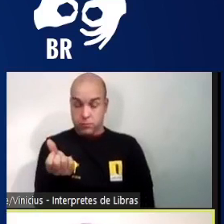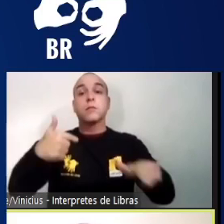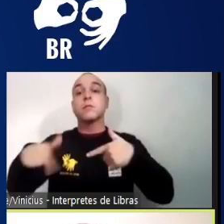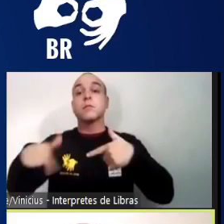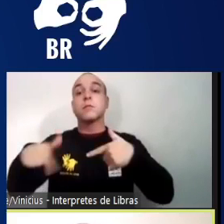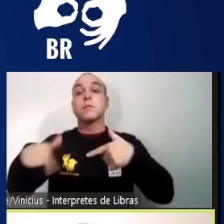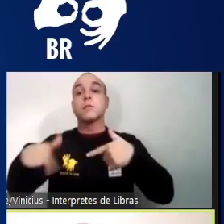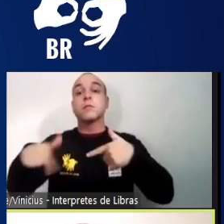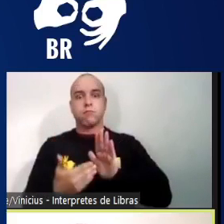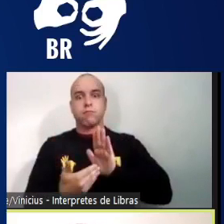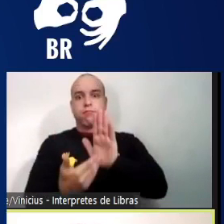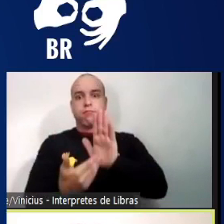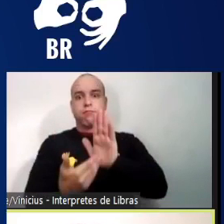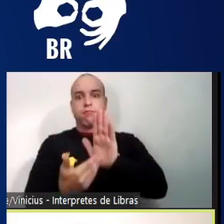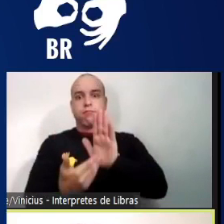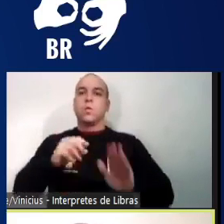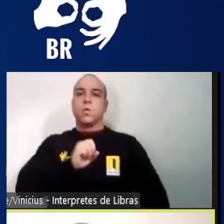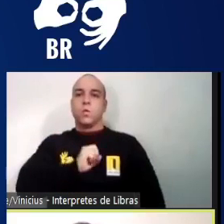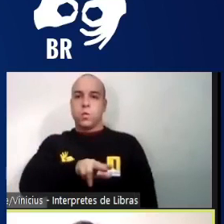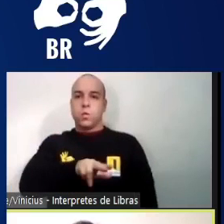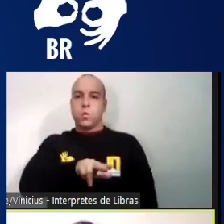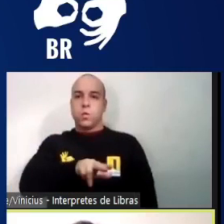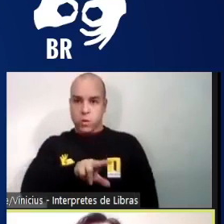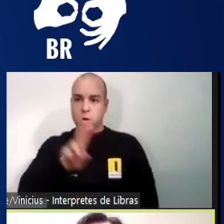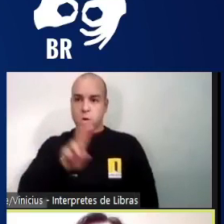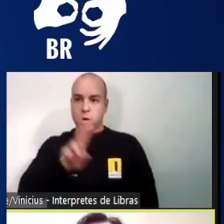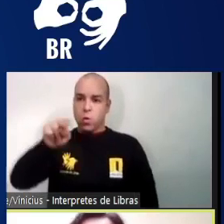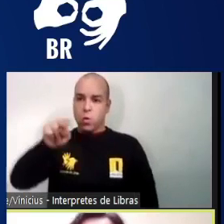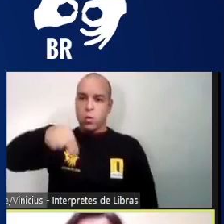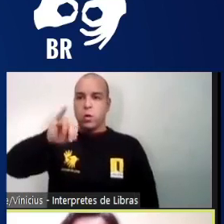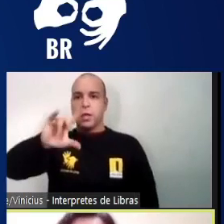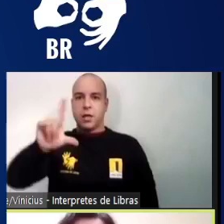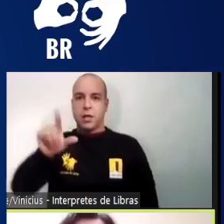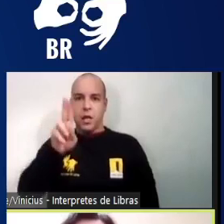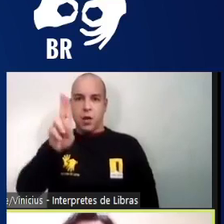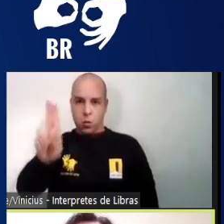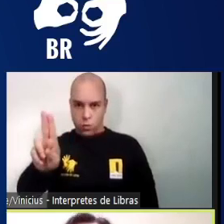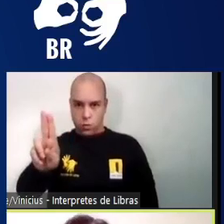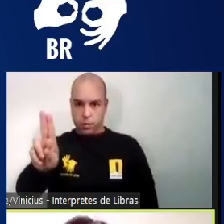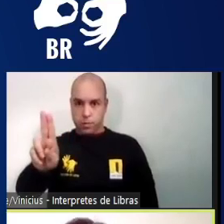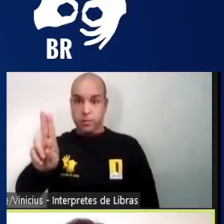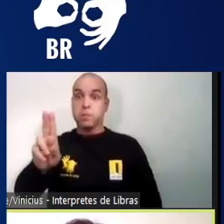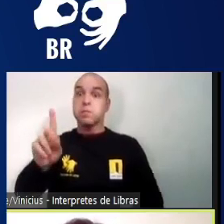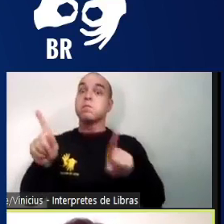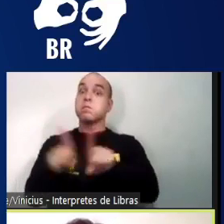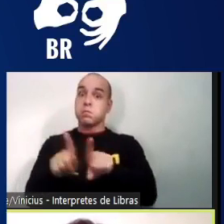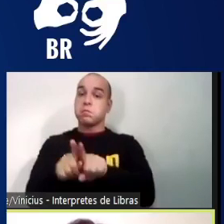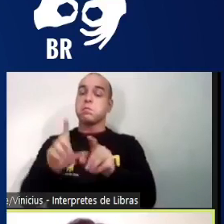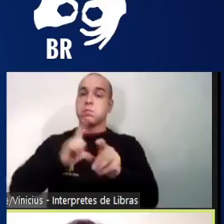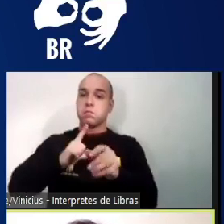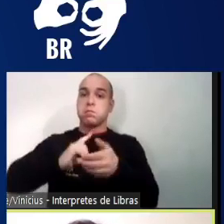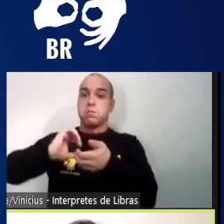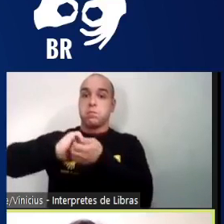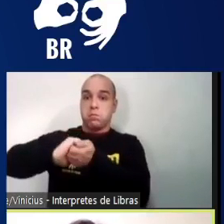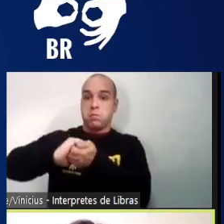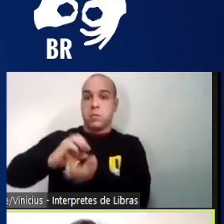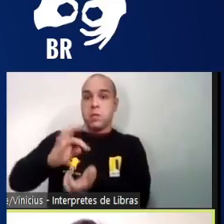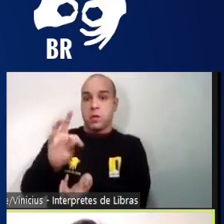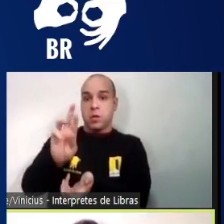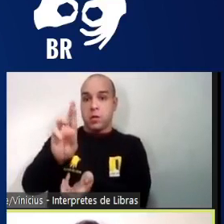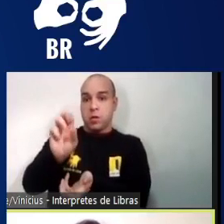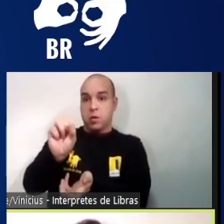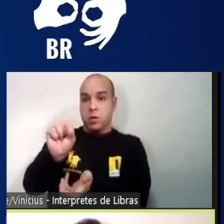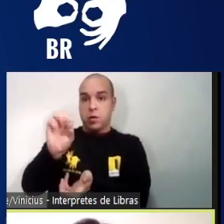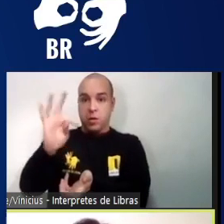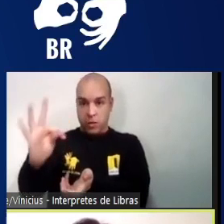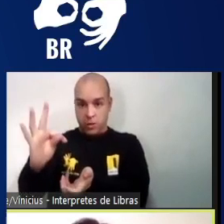para a Eficiência Humana, uma organização que é parceira da Trust for the Americas há mais de 7 anos. Ive vai nos trazer este